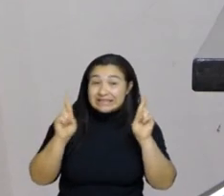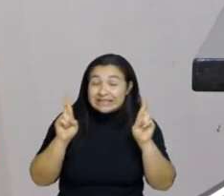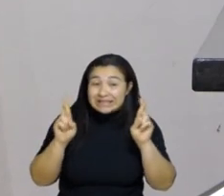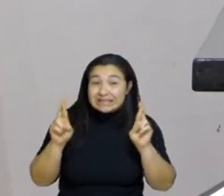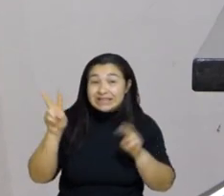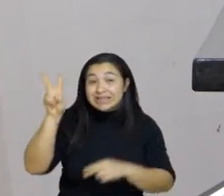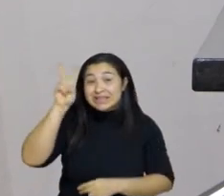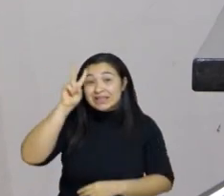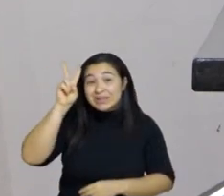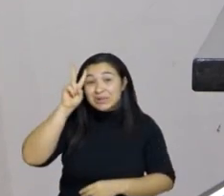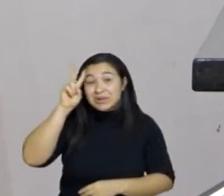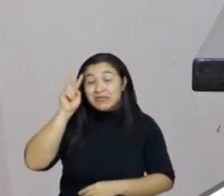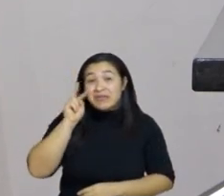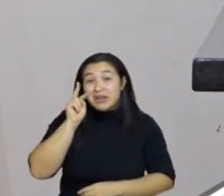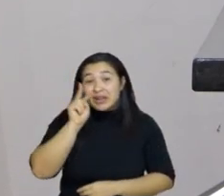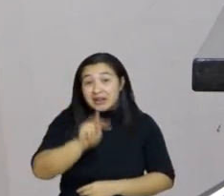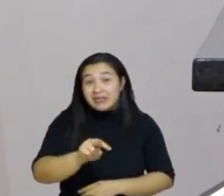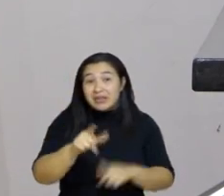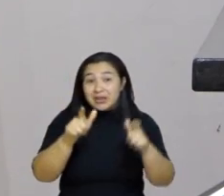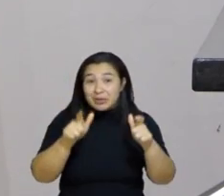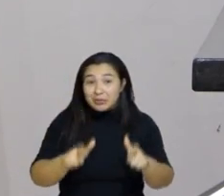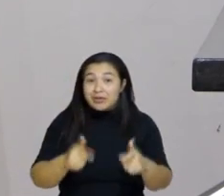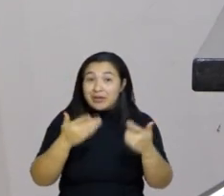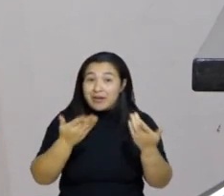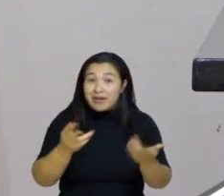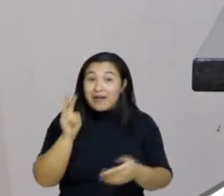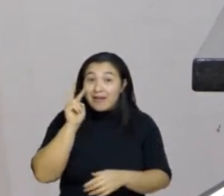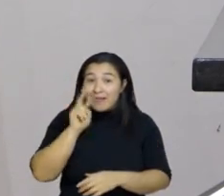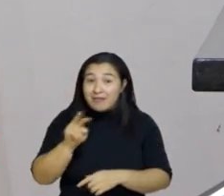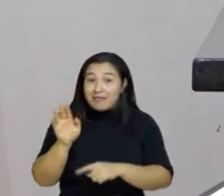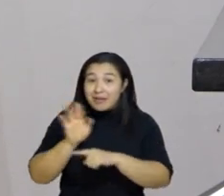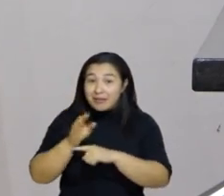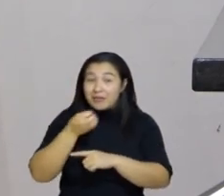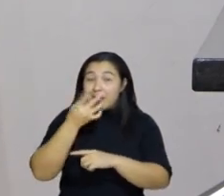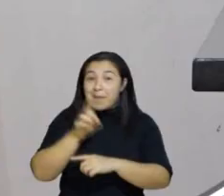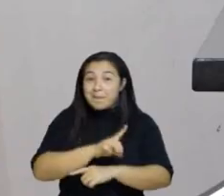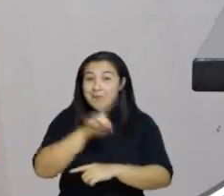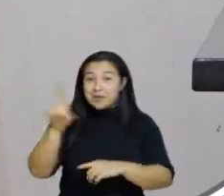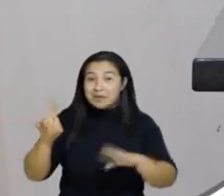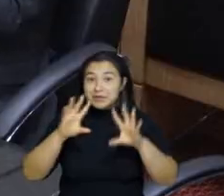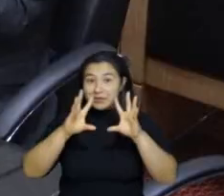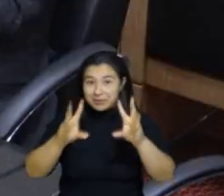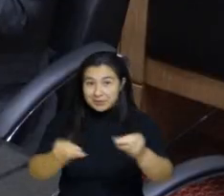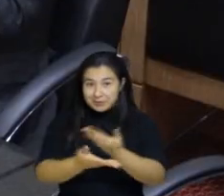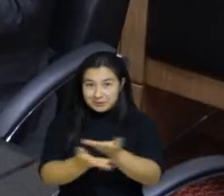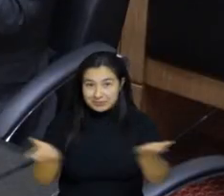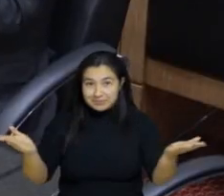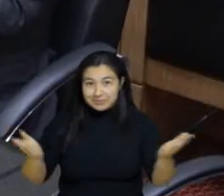para ver em loco o que a gente viu aqui no filme. Bom dia a todos.